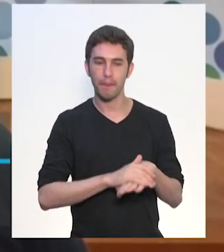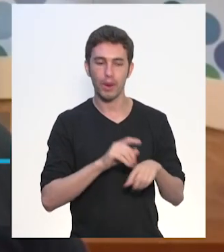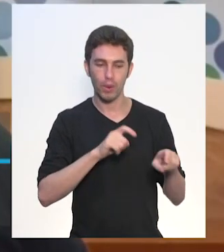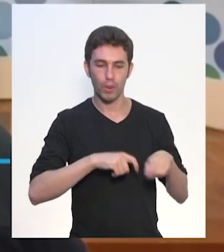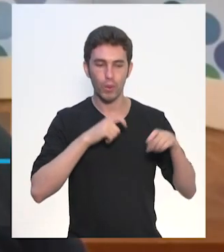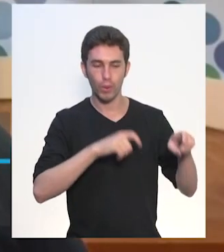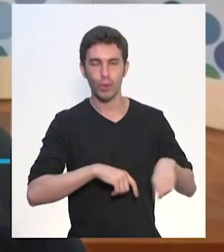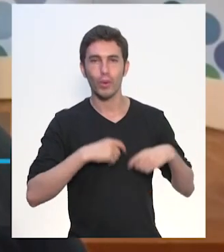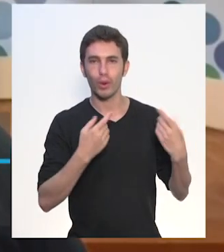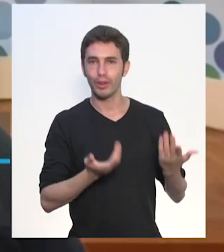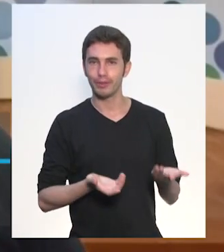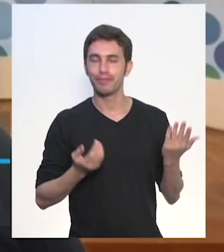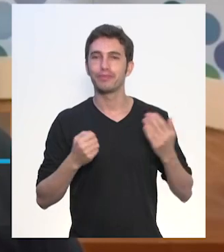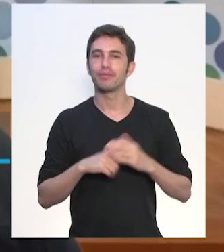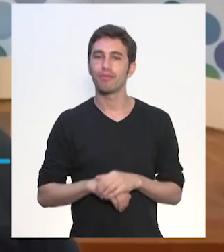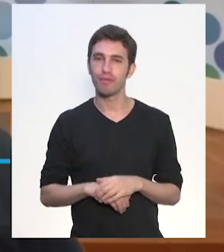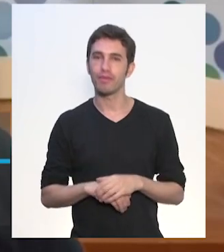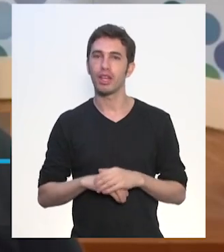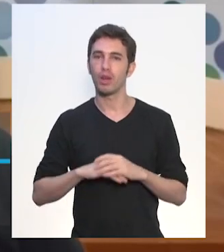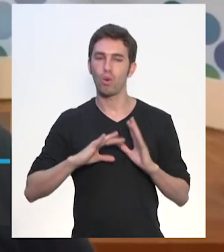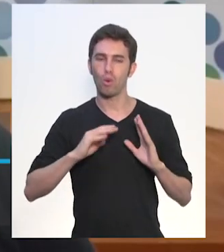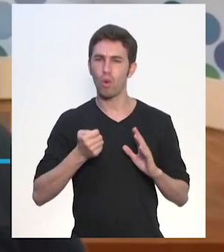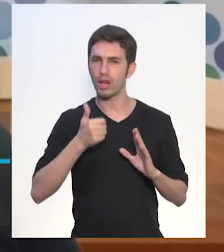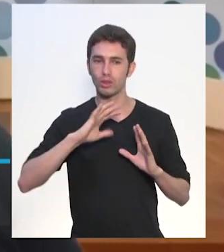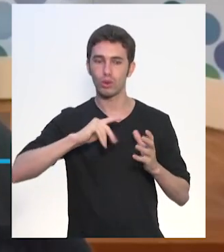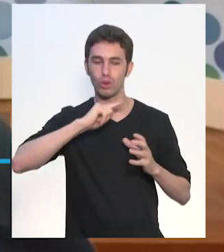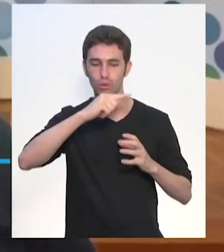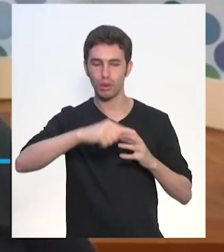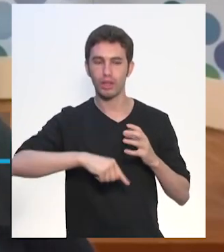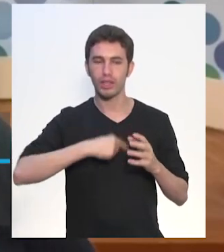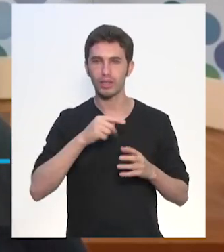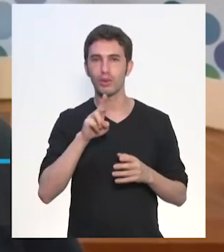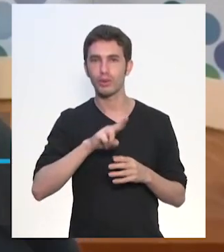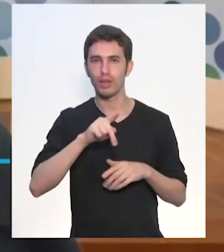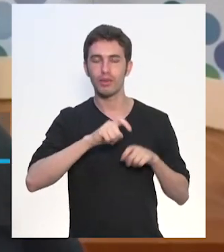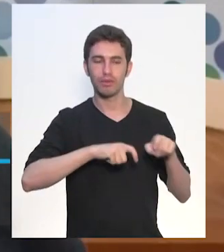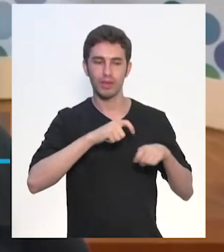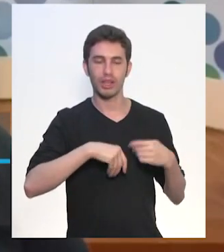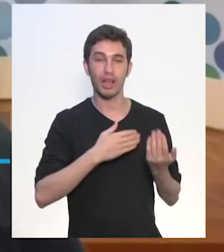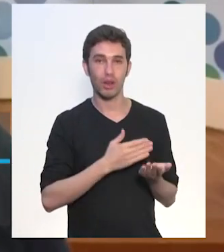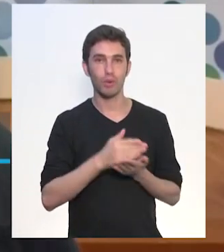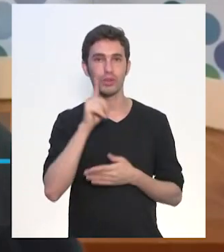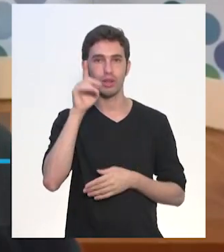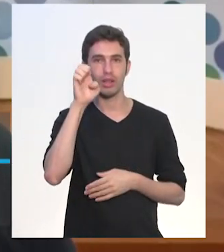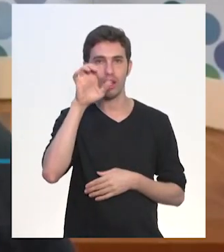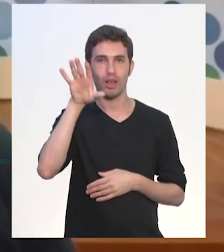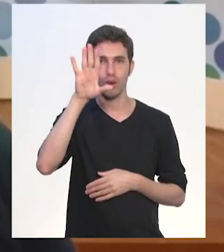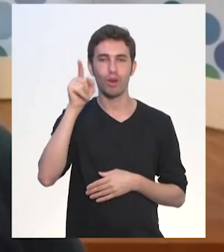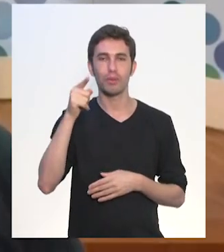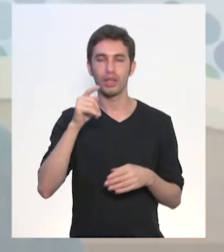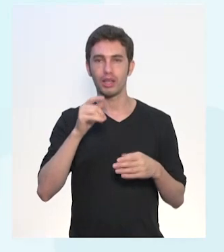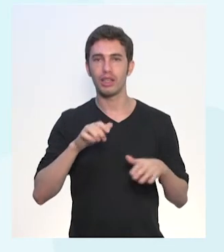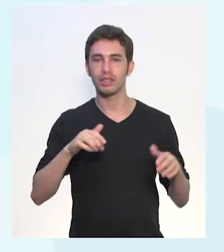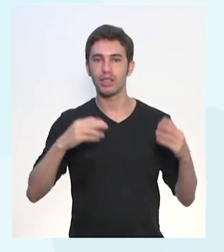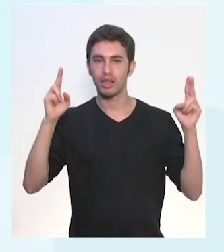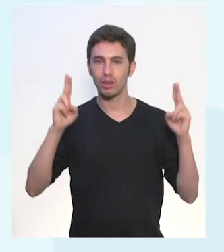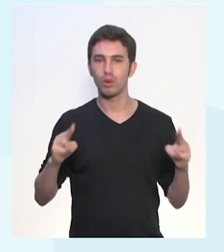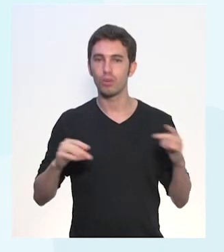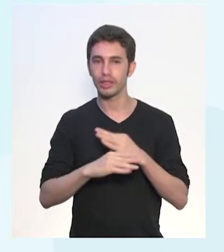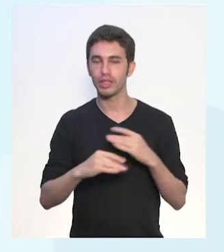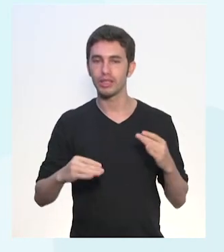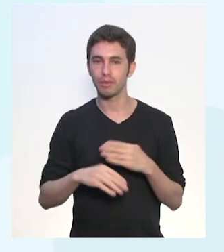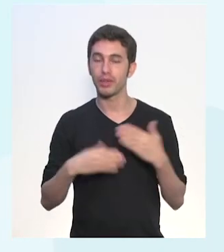em boa parte aí do planeta, né, iniciando esse processo na Europa. Vamos lá para a próxima imagem, que aí nós vamos ter uma imagem